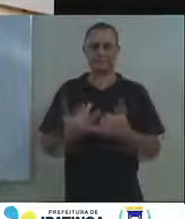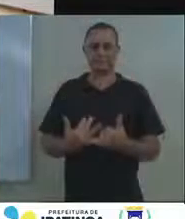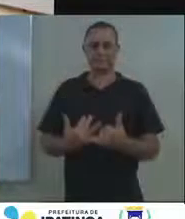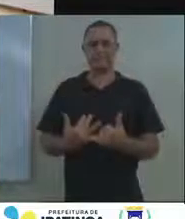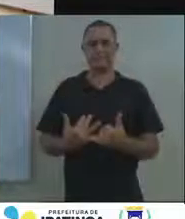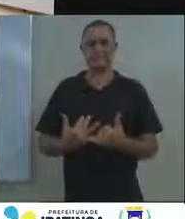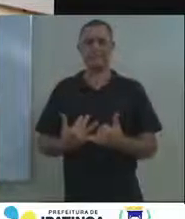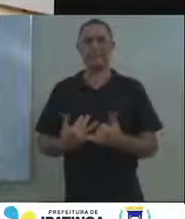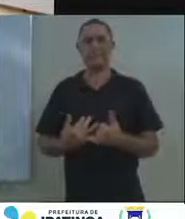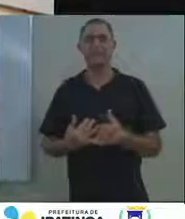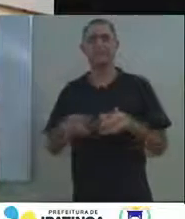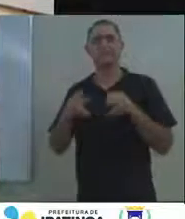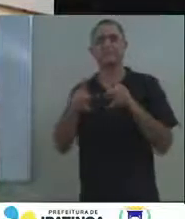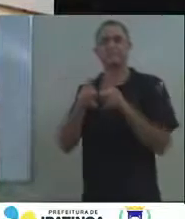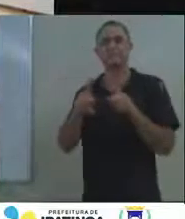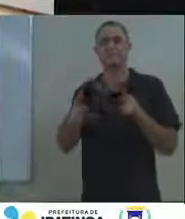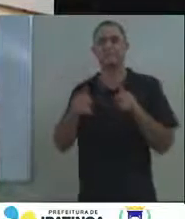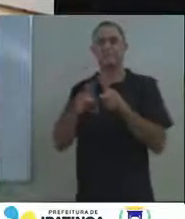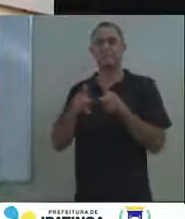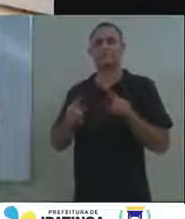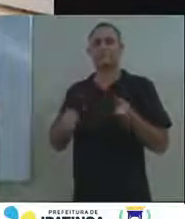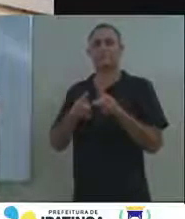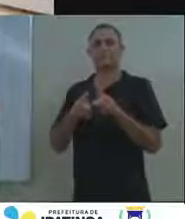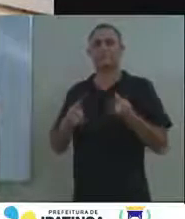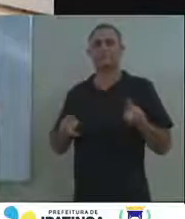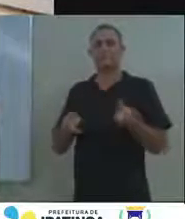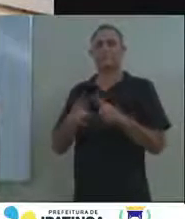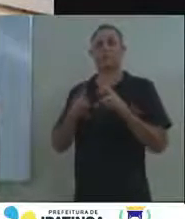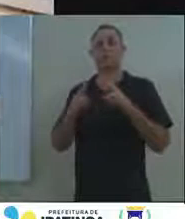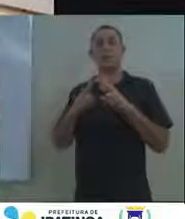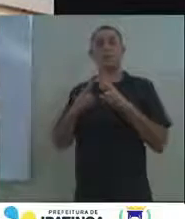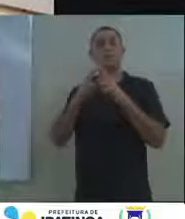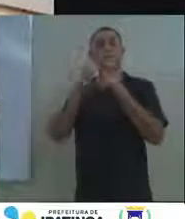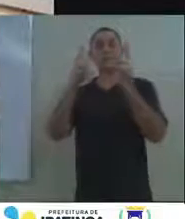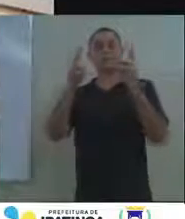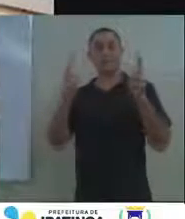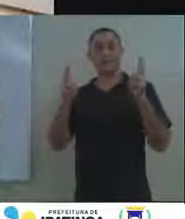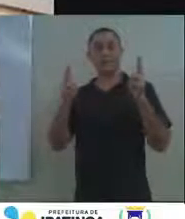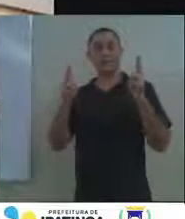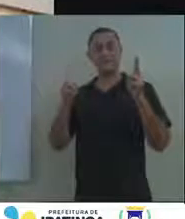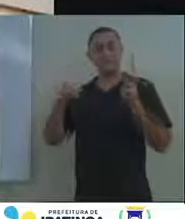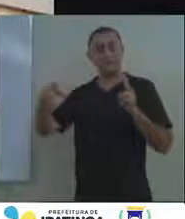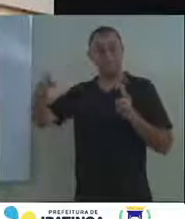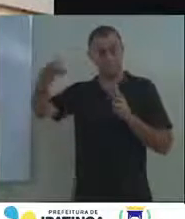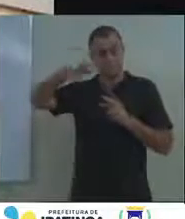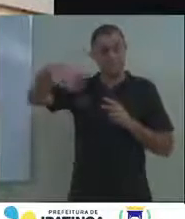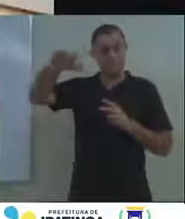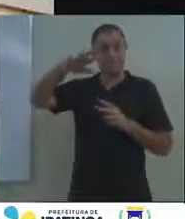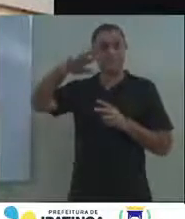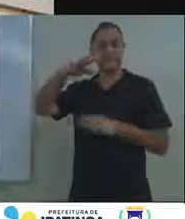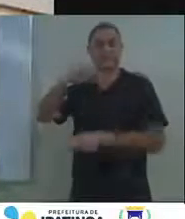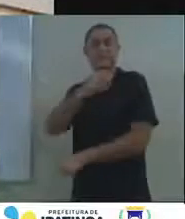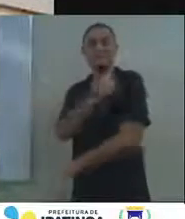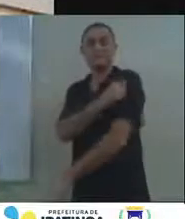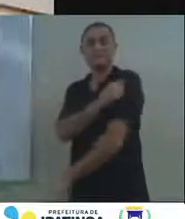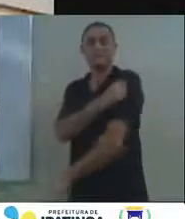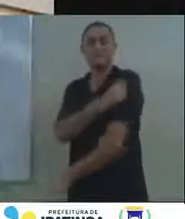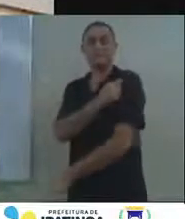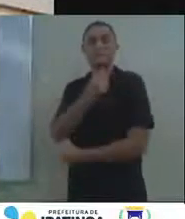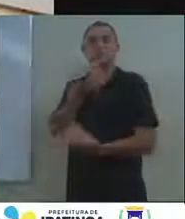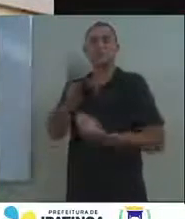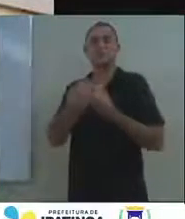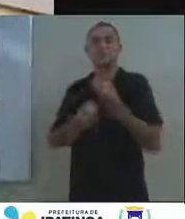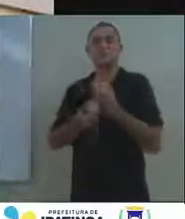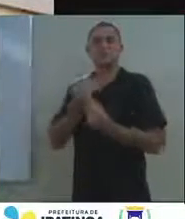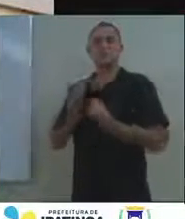dando aula virtualmente, né, para vocês, para meus alunos. E como que eu posso utilizar a voz? Porque uma coisa é eu dar